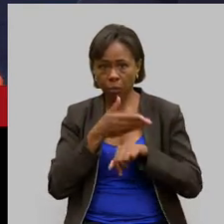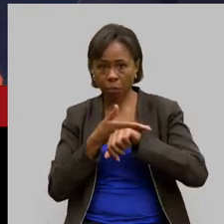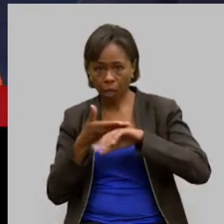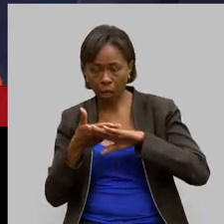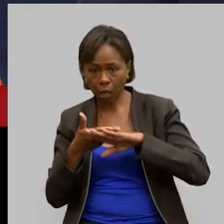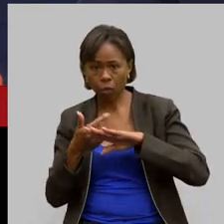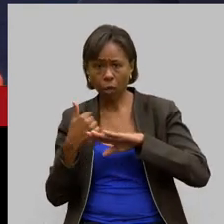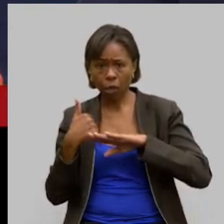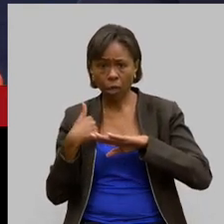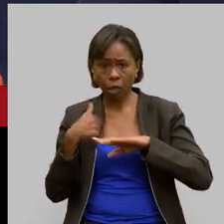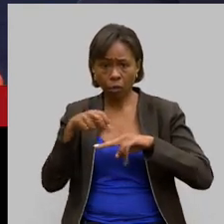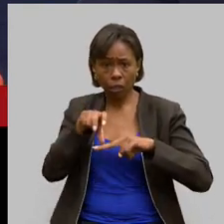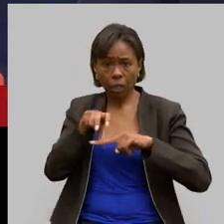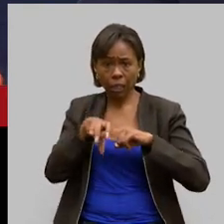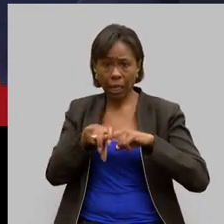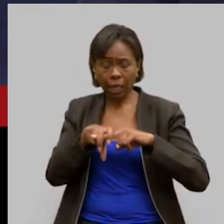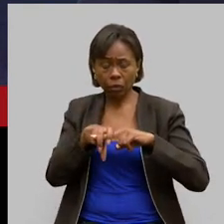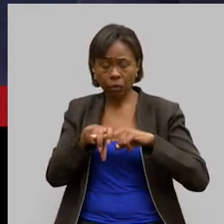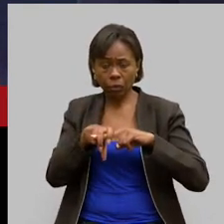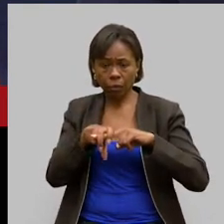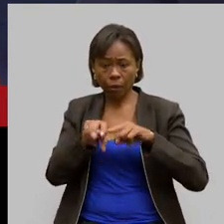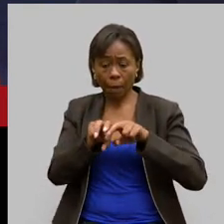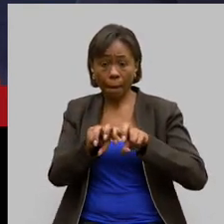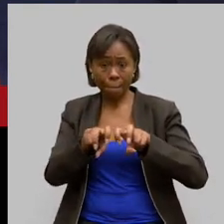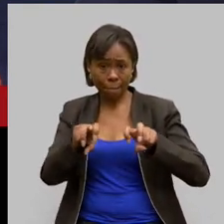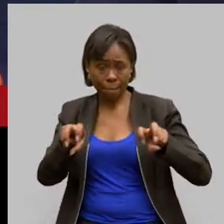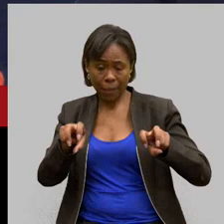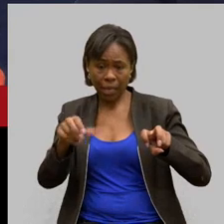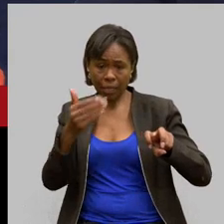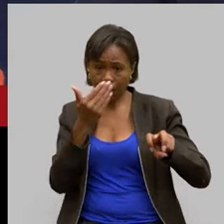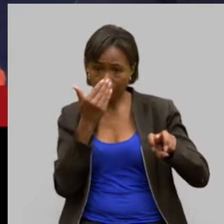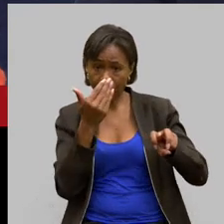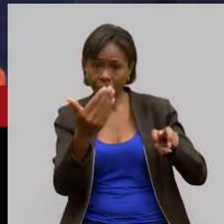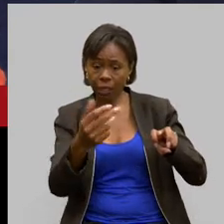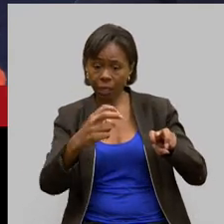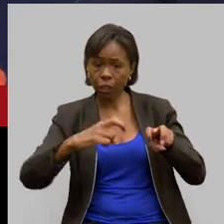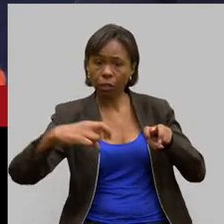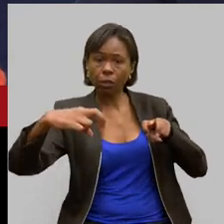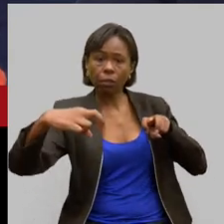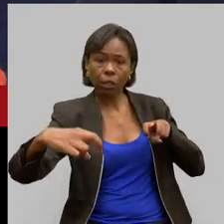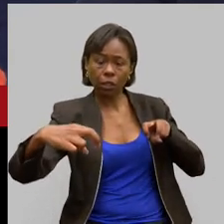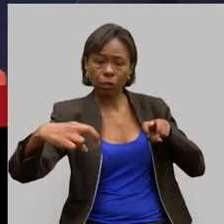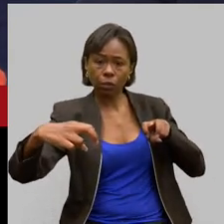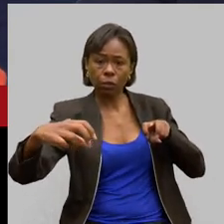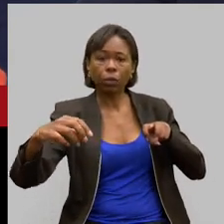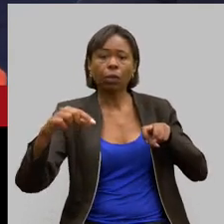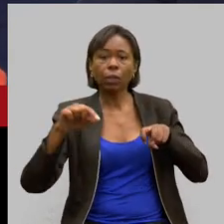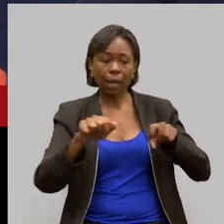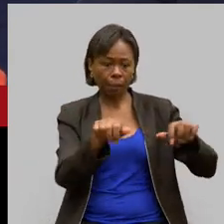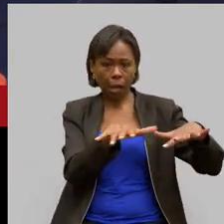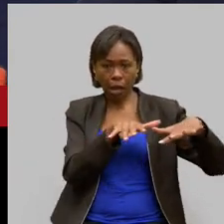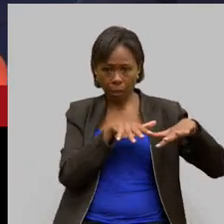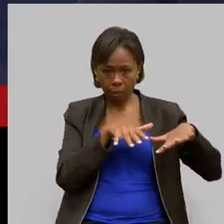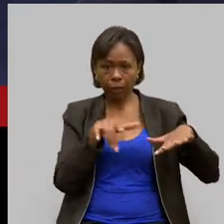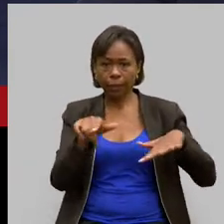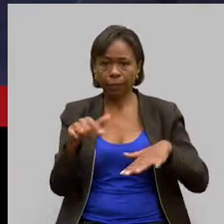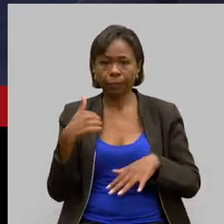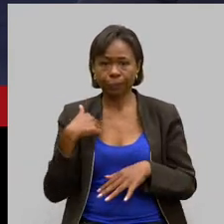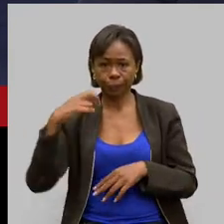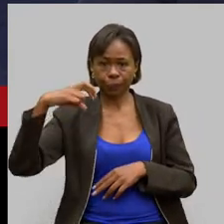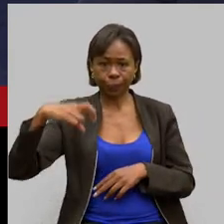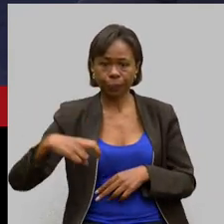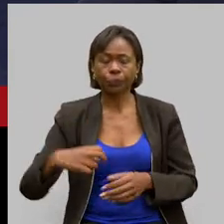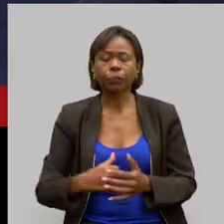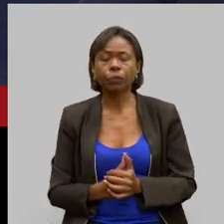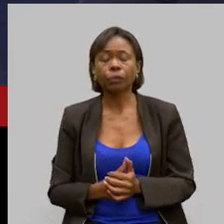plateia do lado direito de quem está na plateia eh dando continuidade